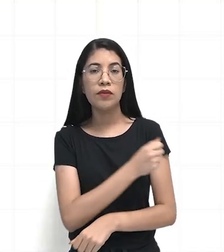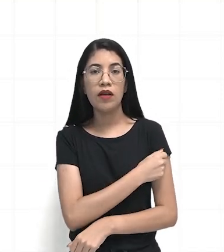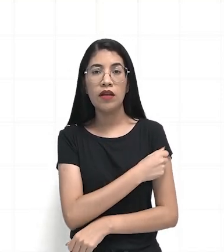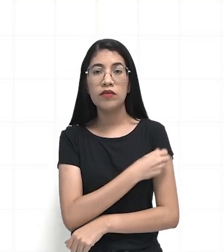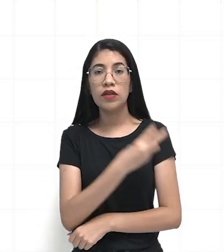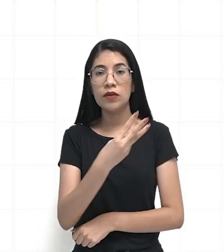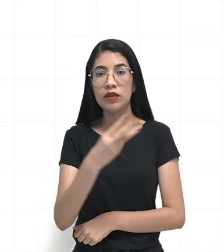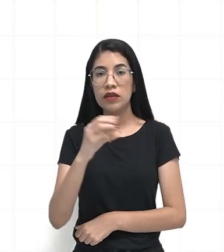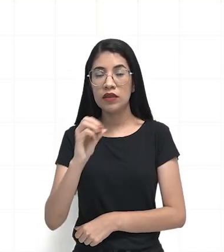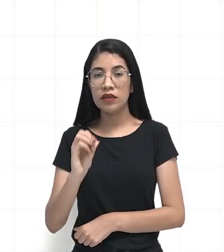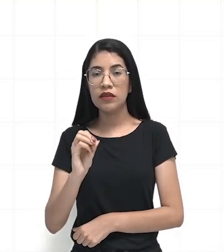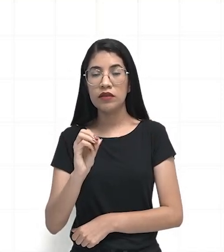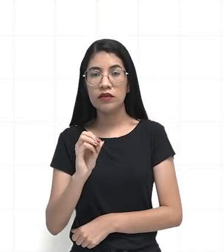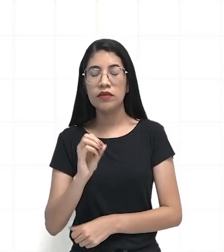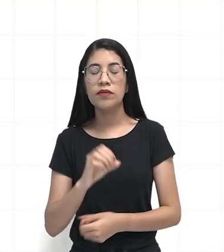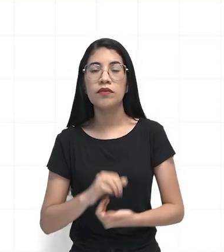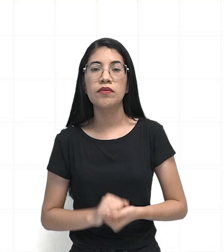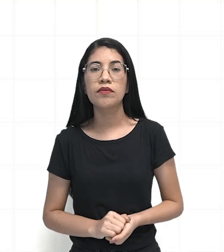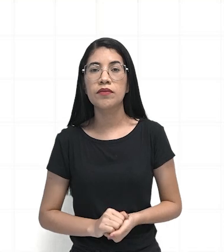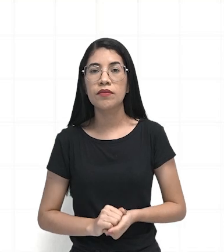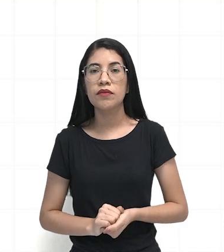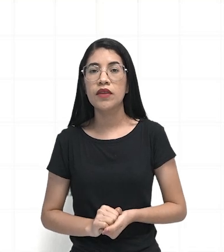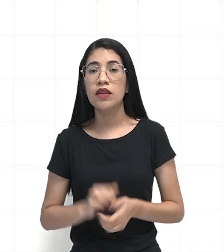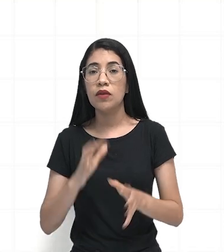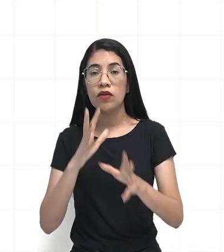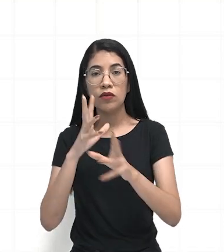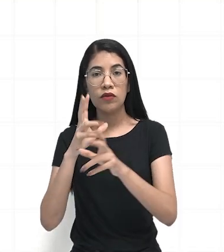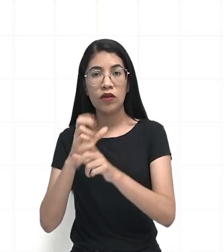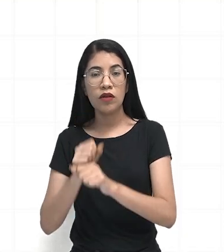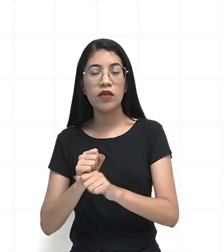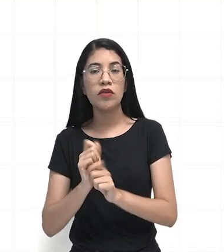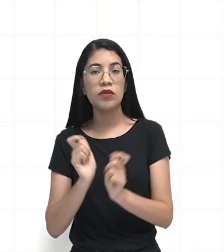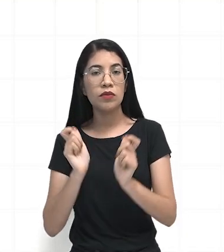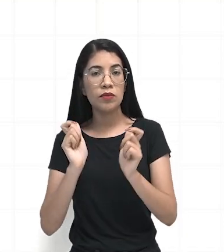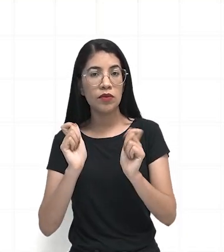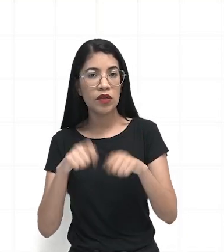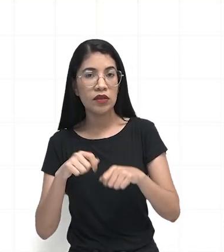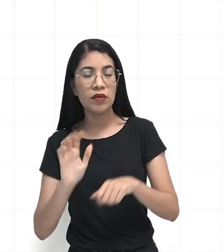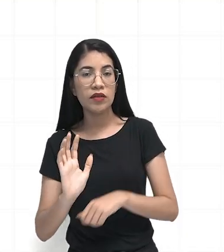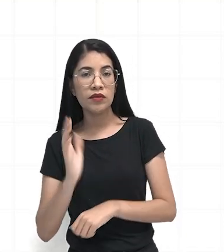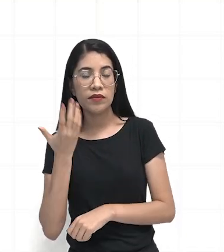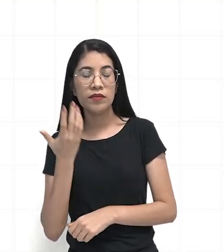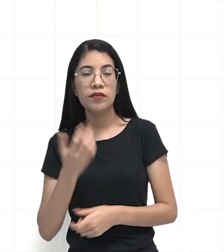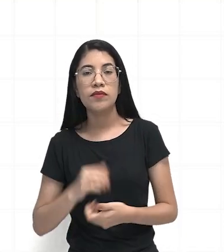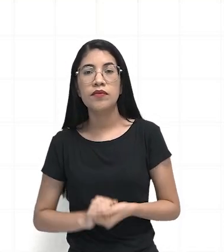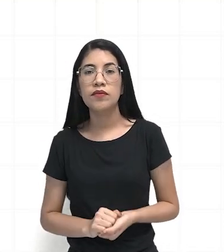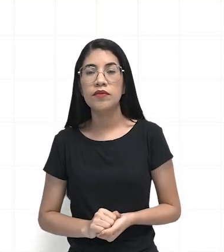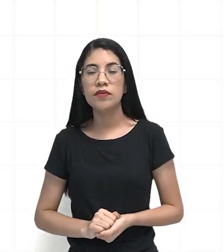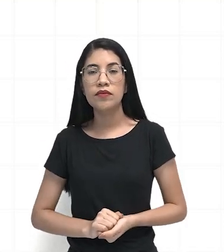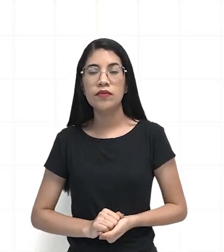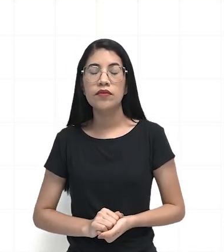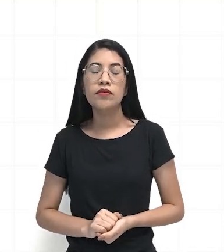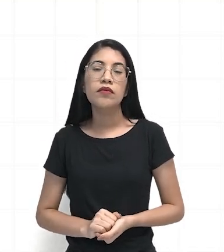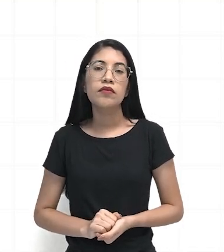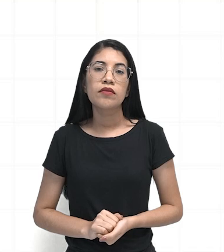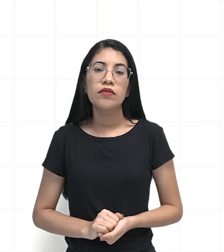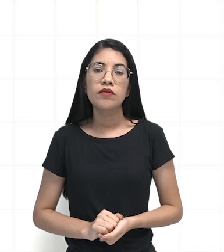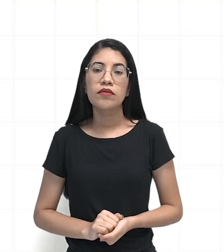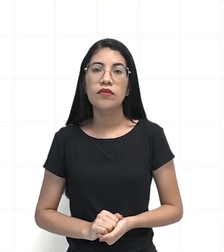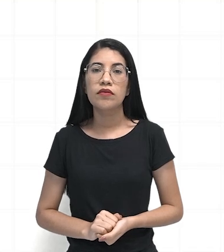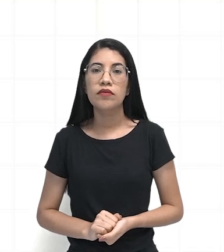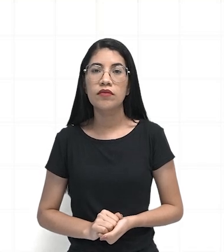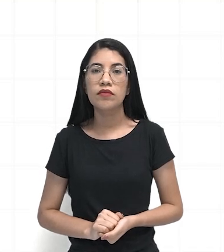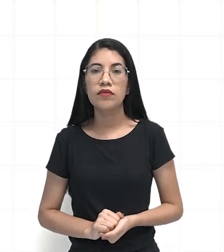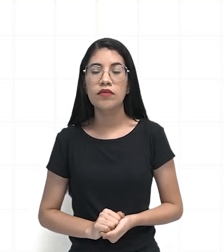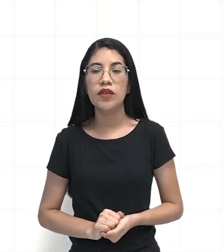30 alunos. Então, isso aí é o total de possibilidades, tá? No caso, é o meu